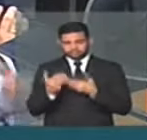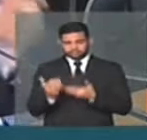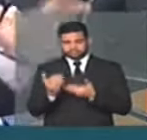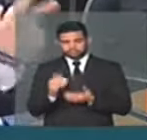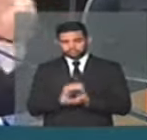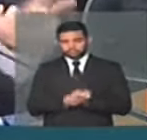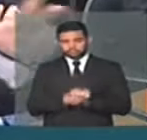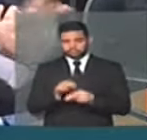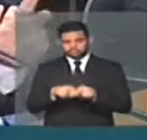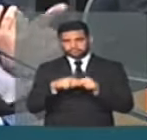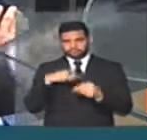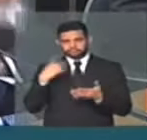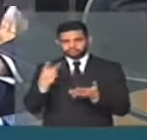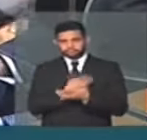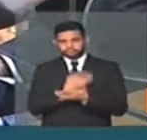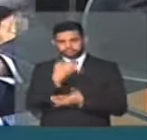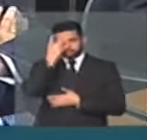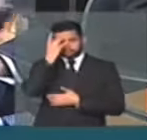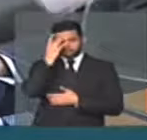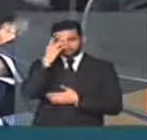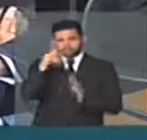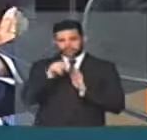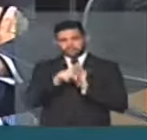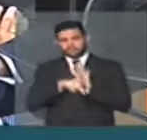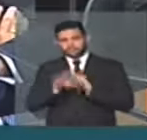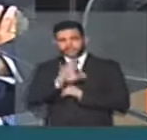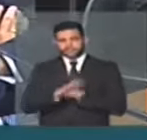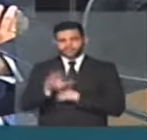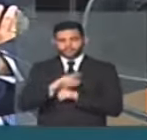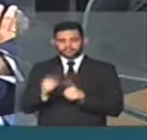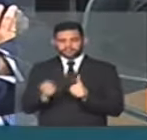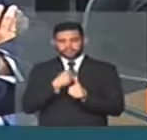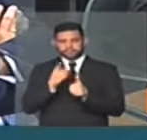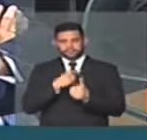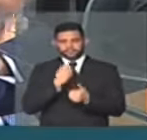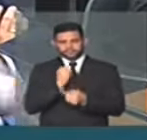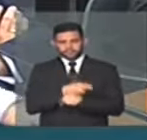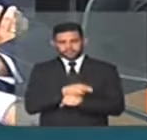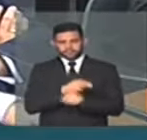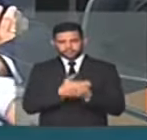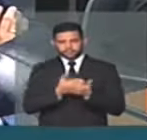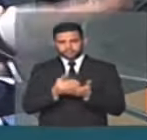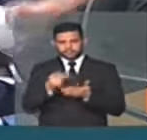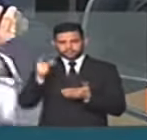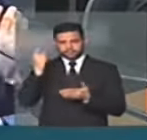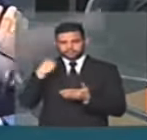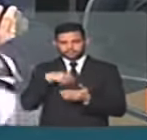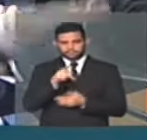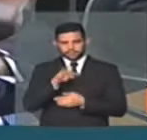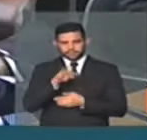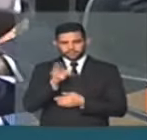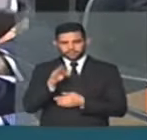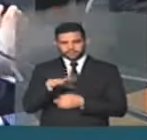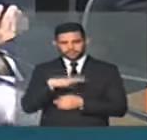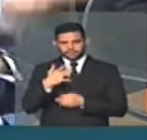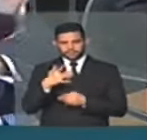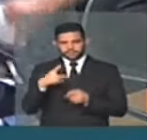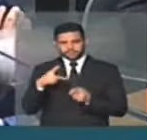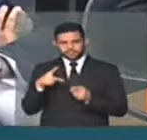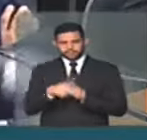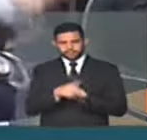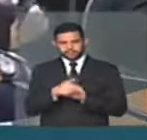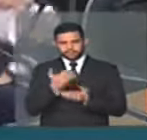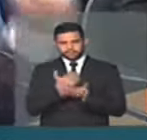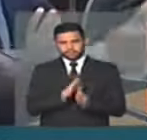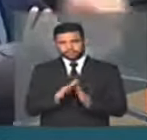estudantes. É essa a realidade. O Programa Nacional do Primeiro Emprego, que começou lá atrás, o PT teve a coragem de